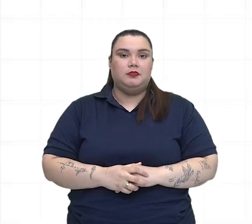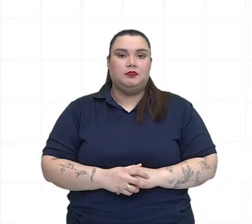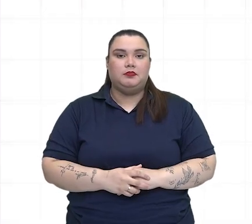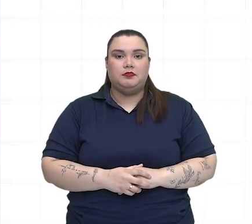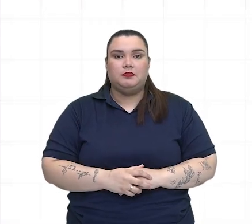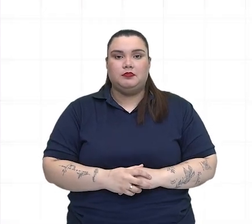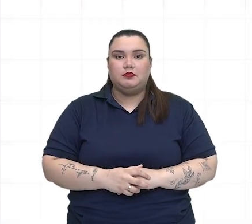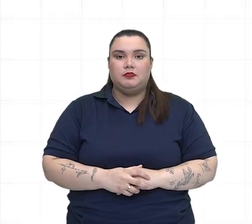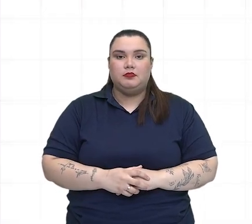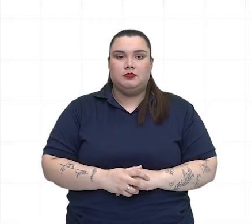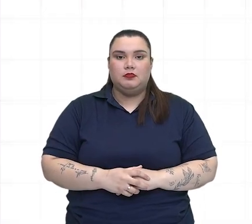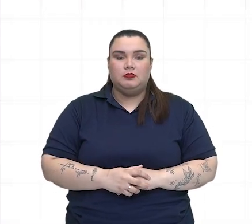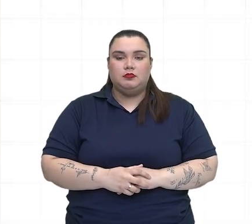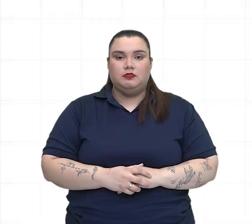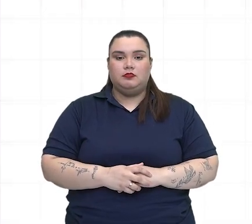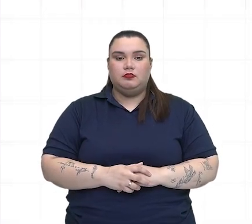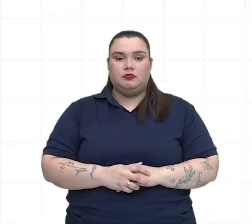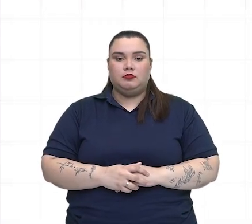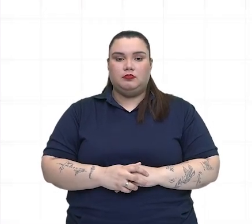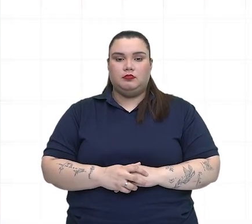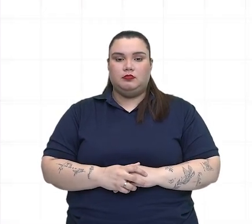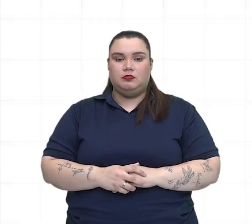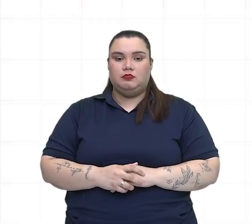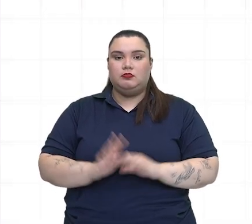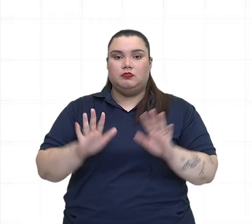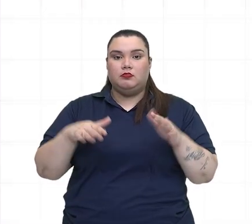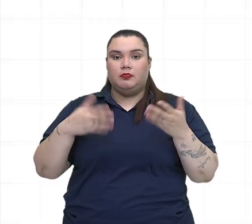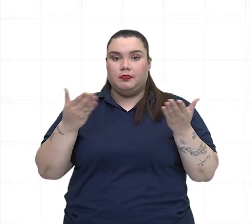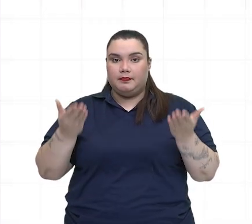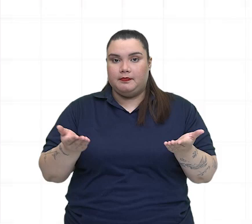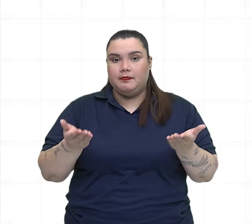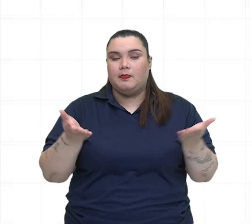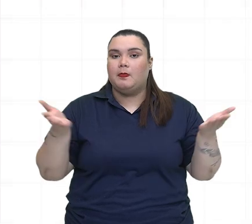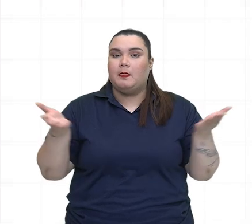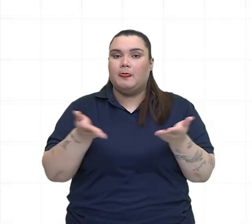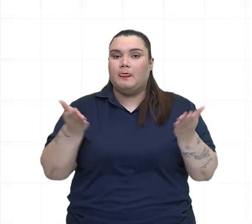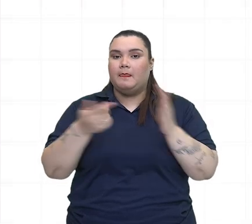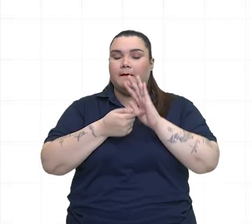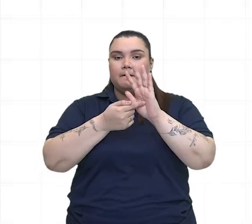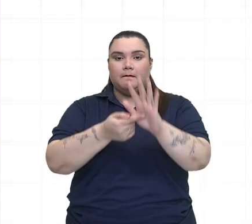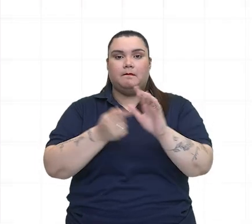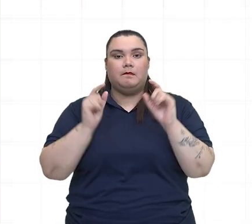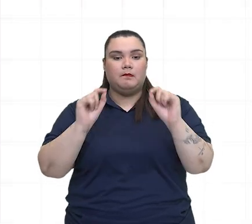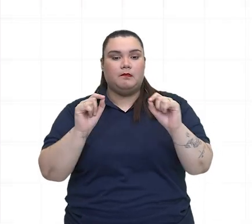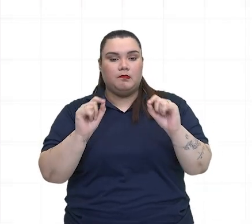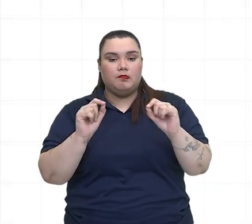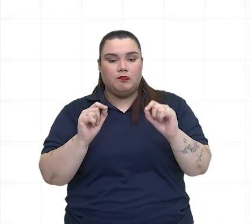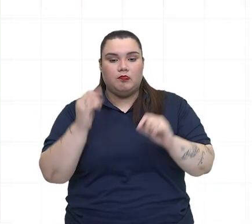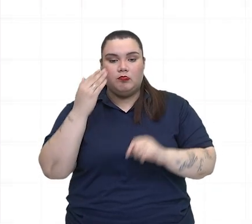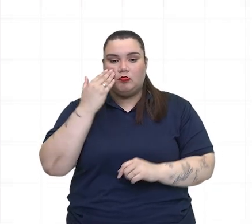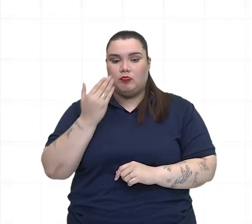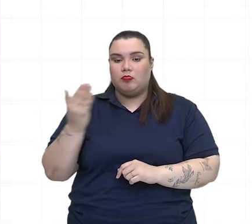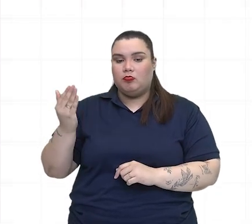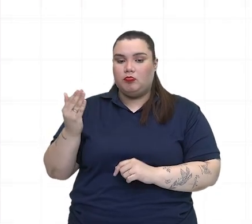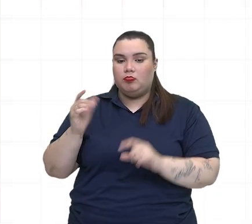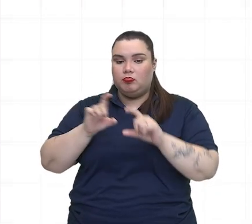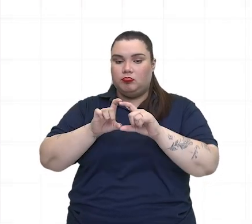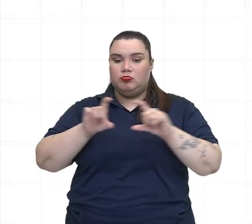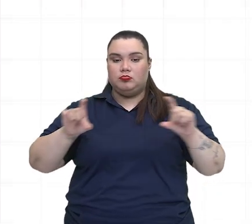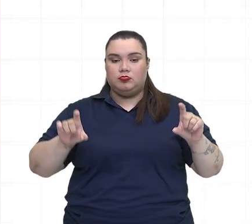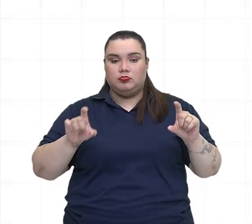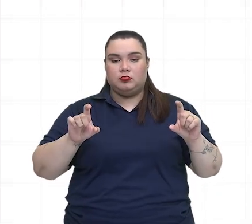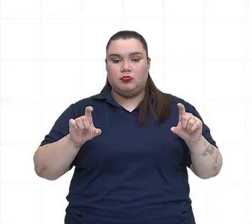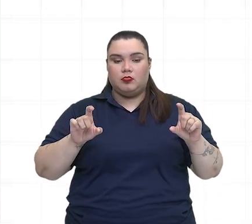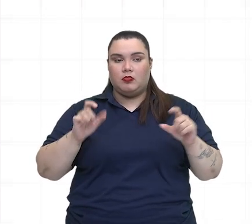Beleza? Olha, pontapé inicial. É claro que aqui dentro vem o quê? Vem o que nós chamamos